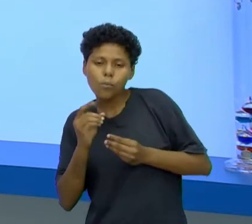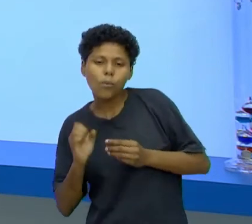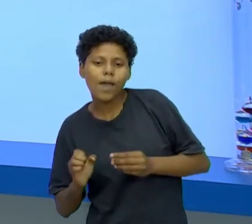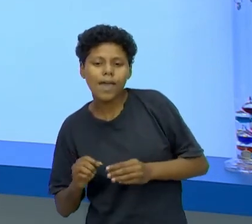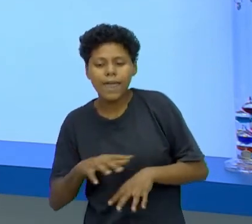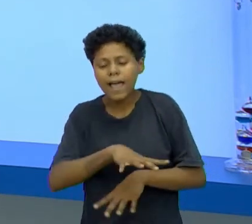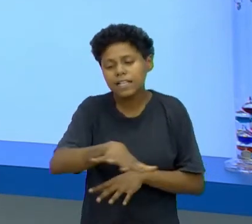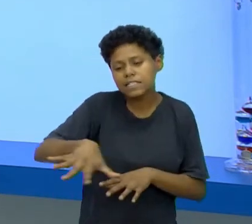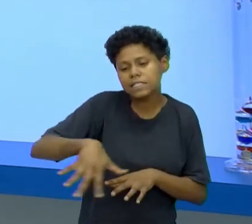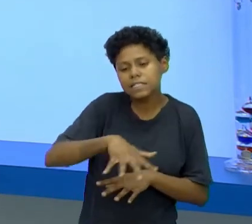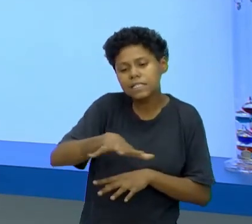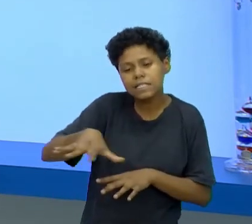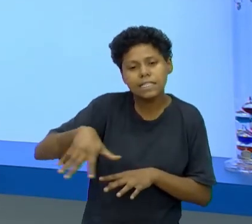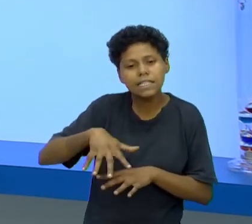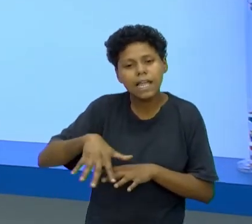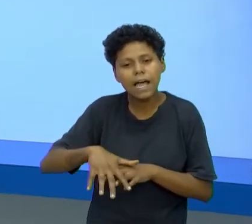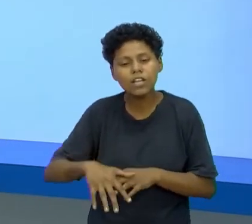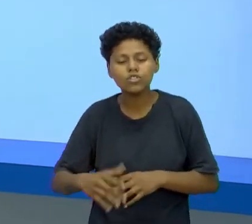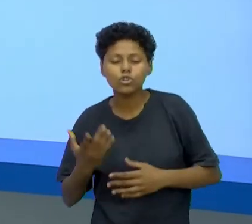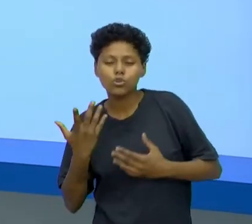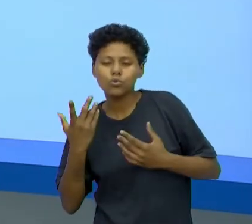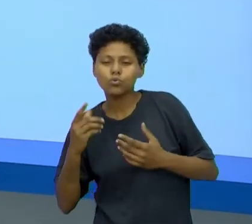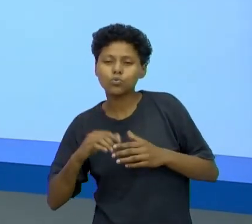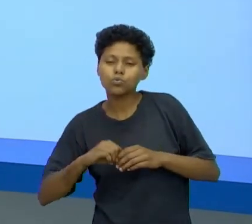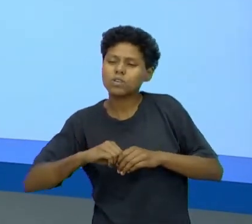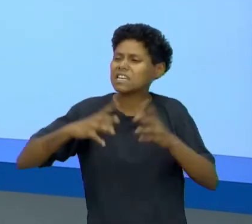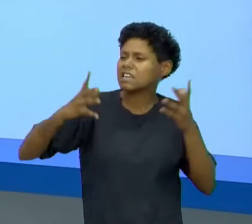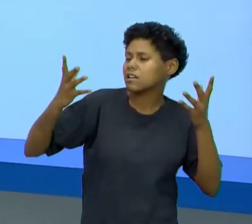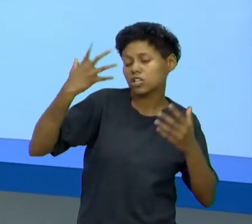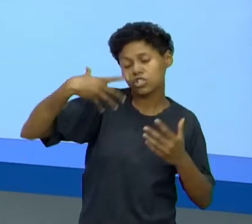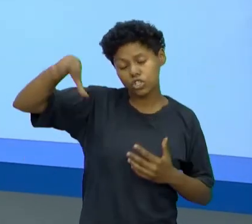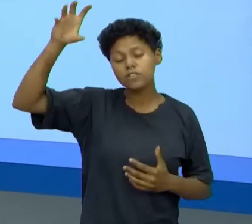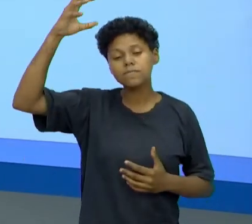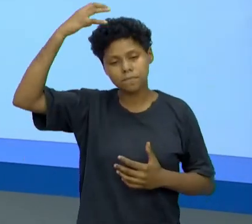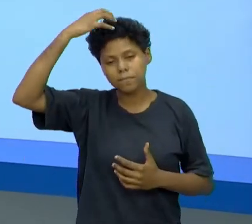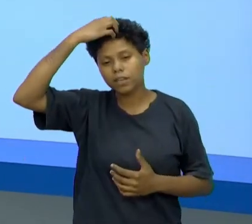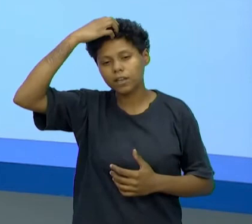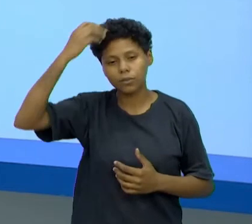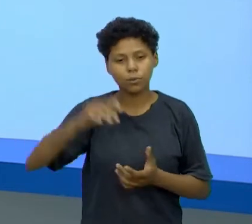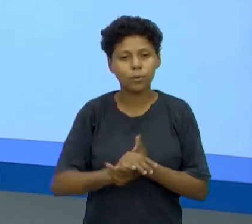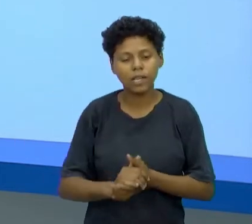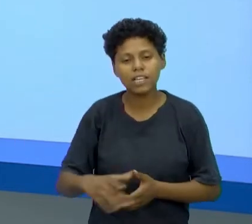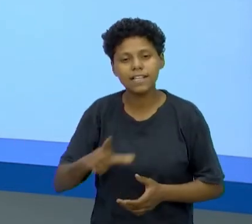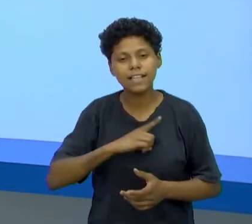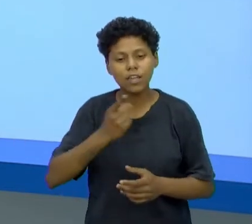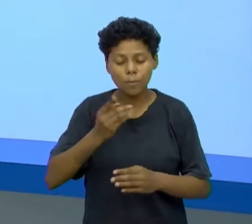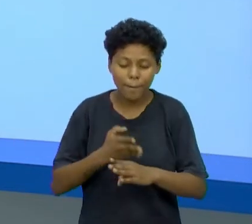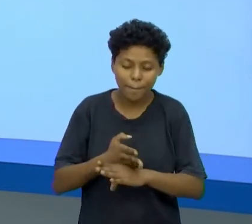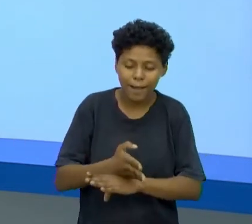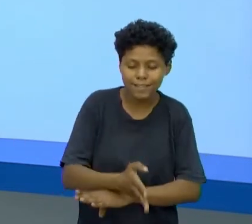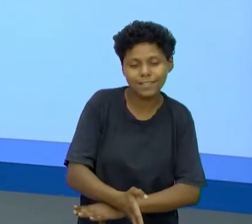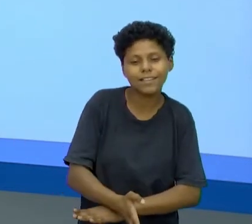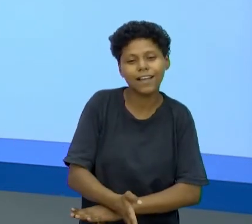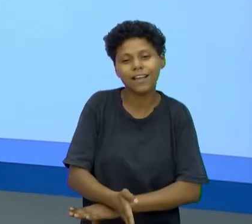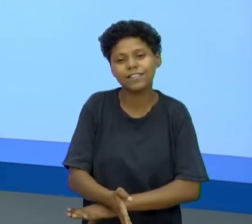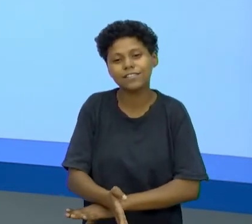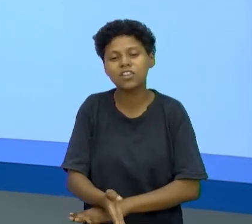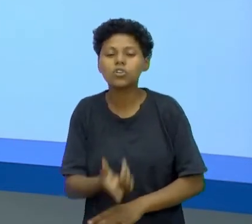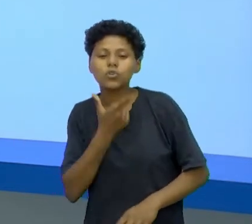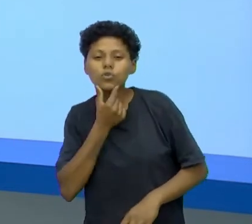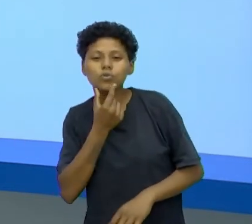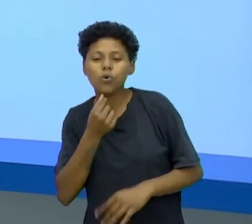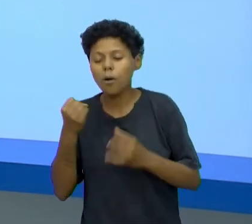grande imperador. Então ele falava ali das cidades e tal, e tem uma passagem em que o Marco Polo descreve uma